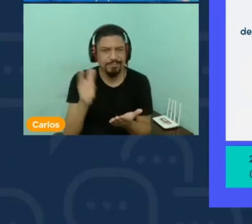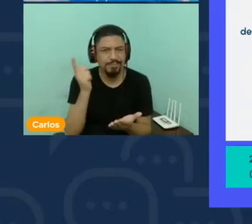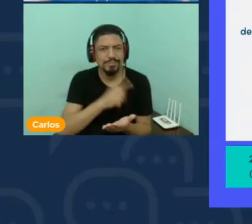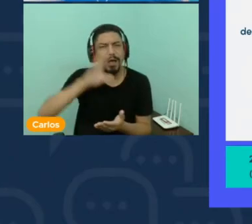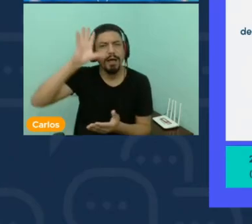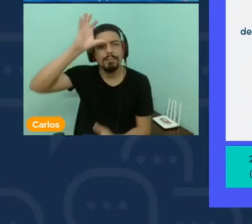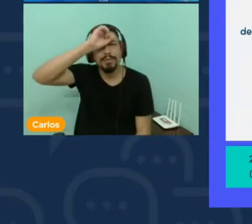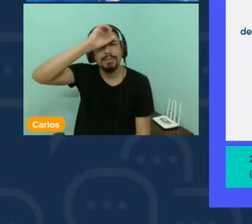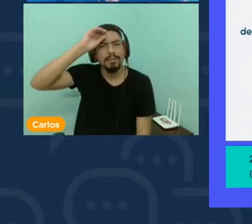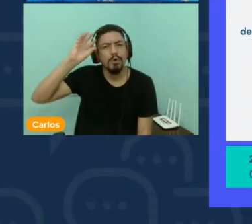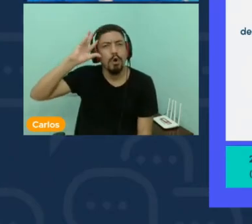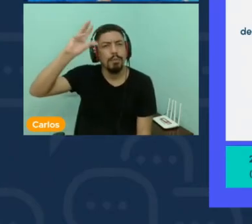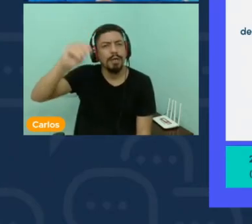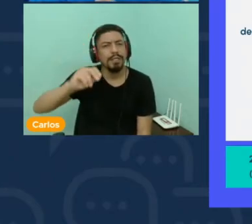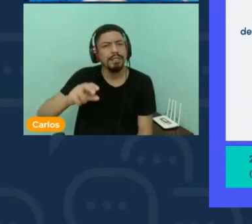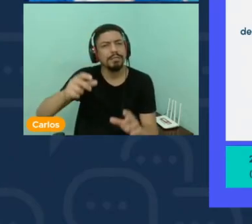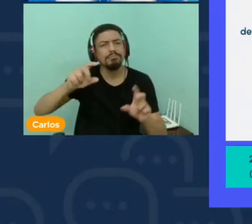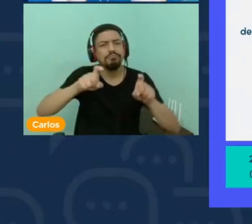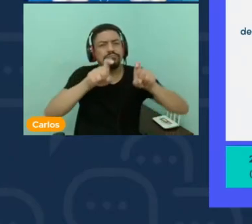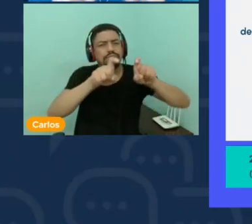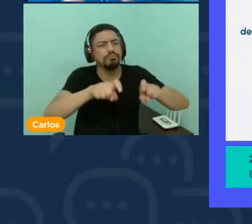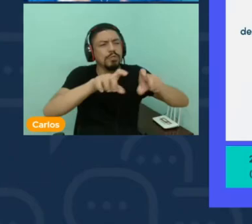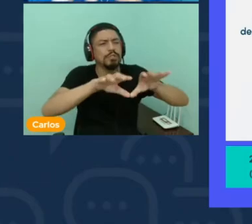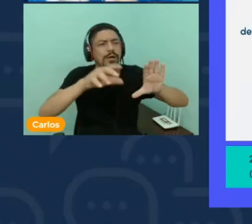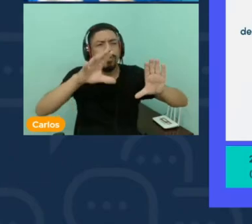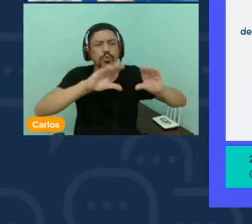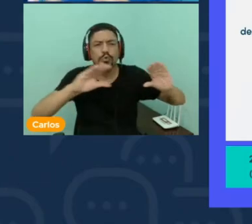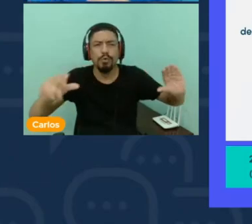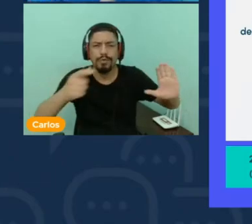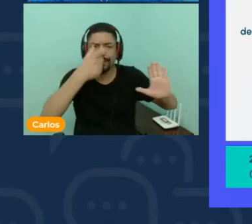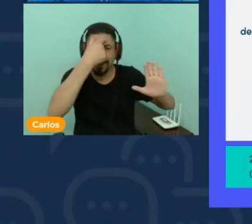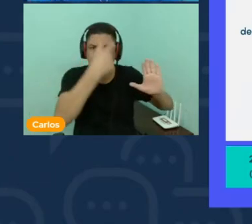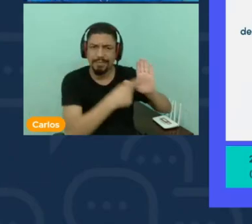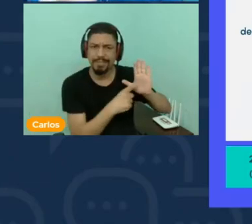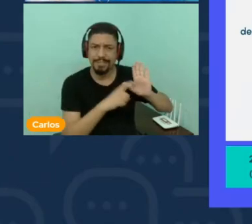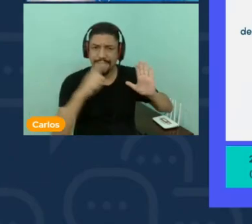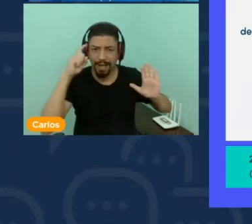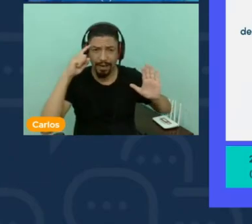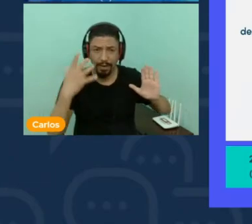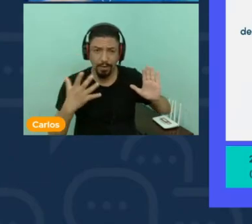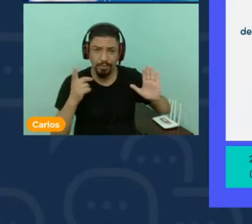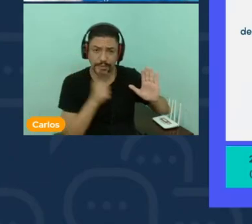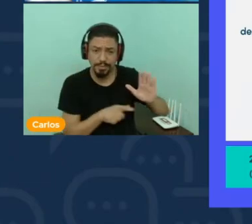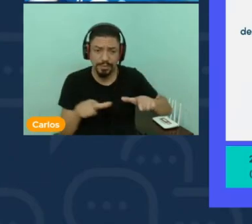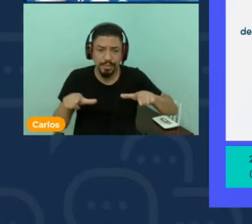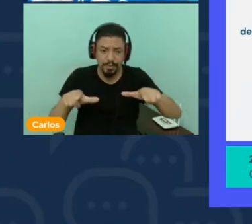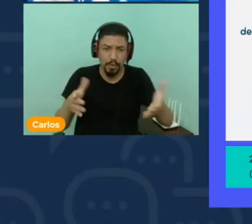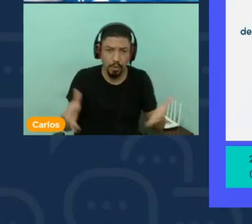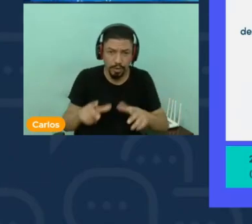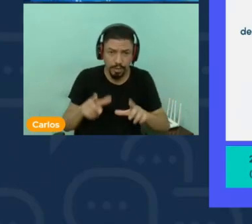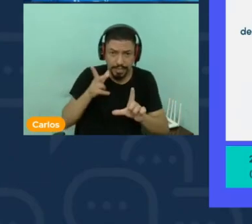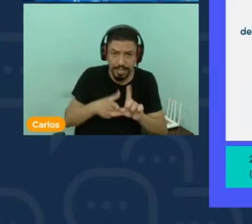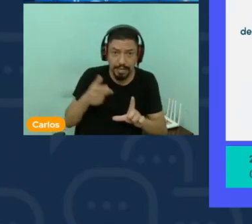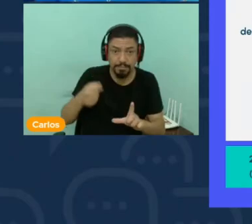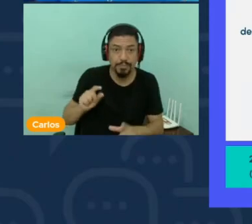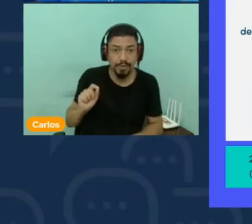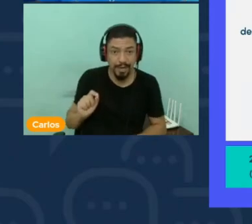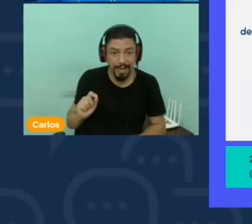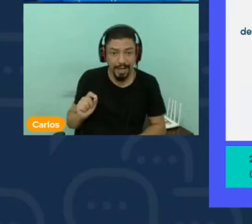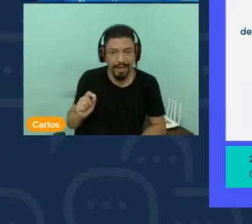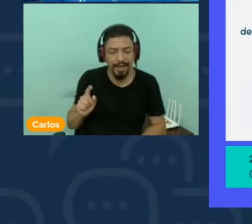computação em nuvem, sobre inteligência artificial. Pega a visão disso aí, hein? E para garantir o certificado, pessoal, da live de hoje, precisa, né?